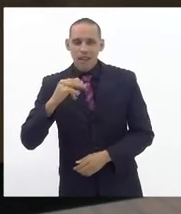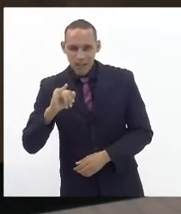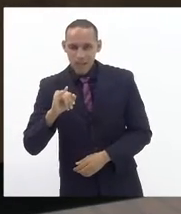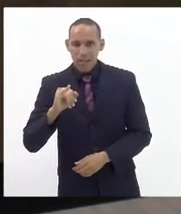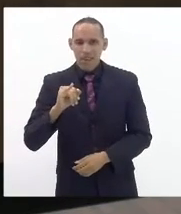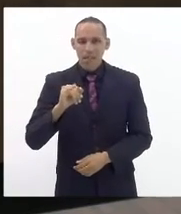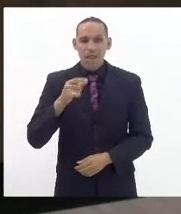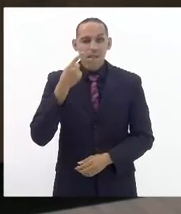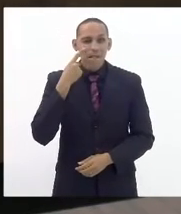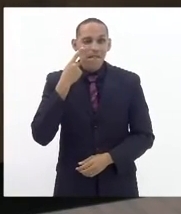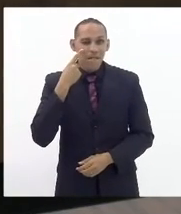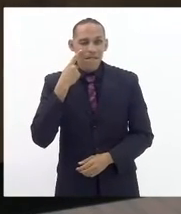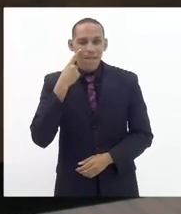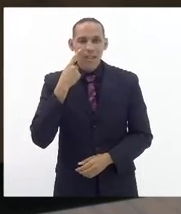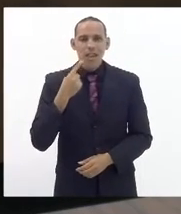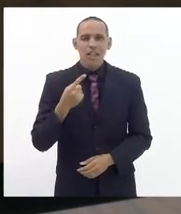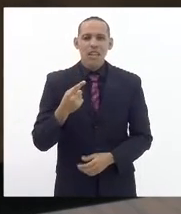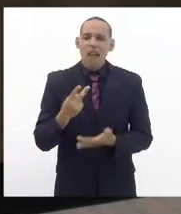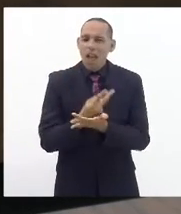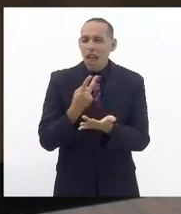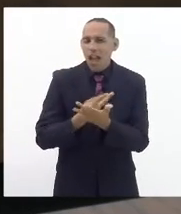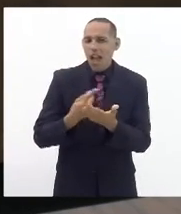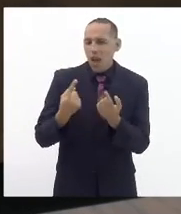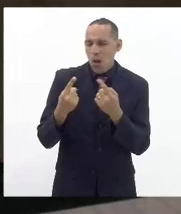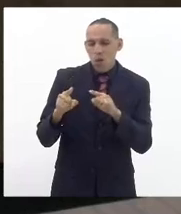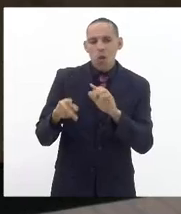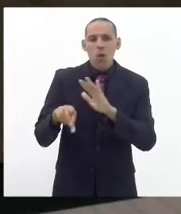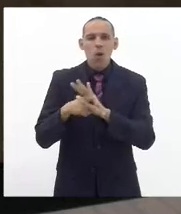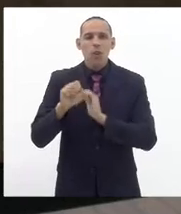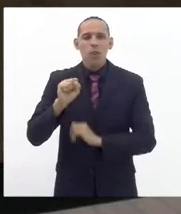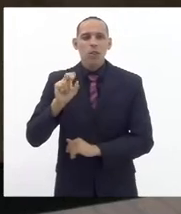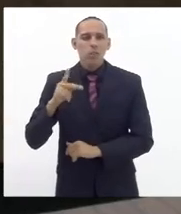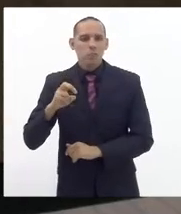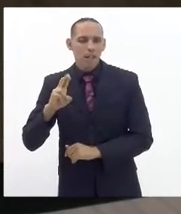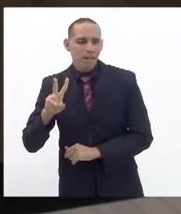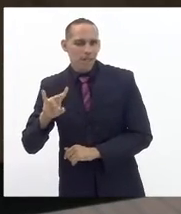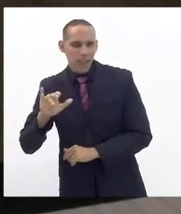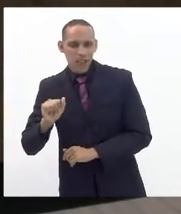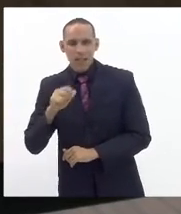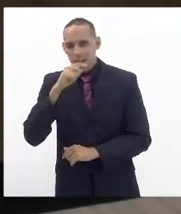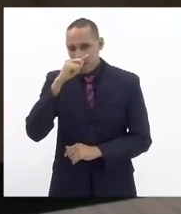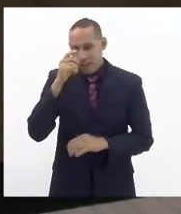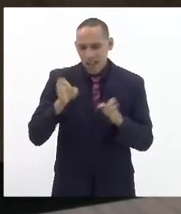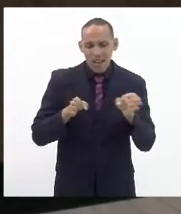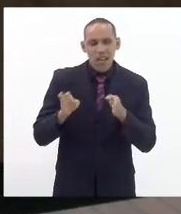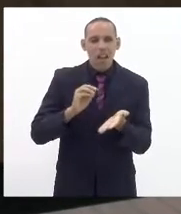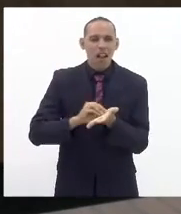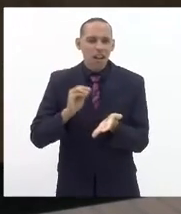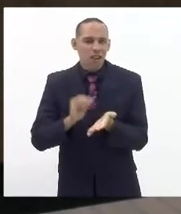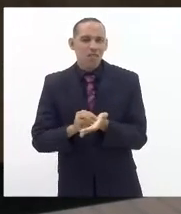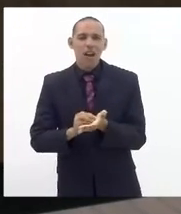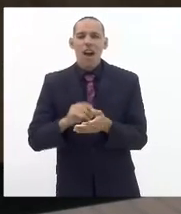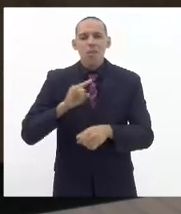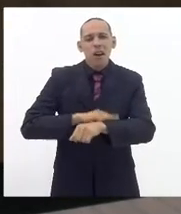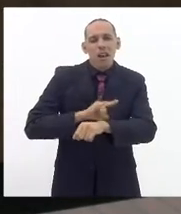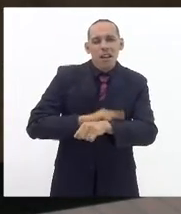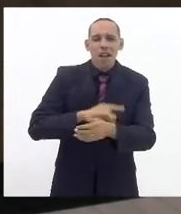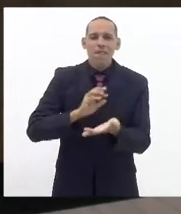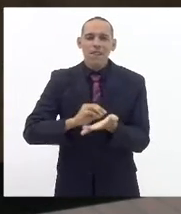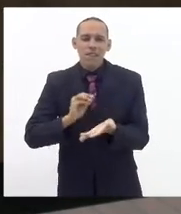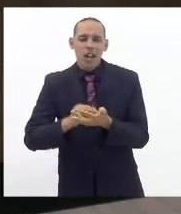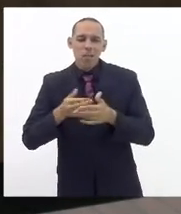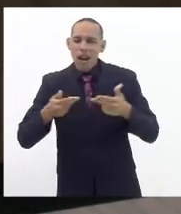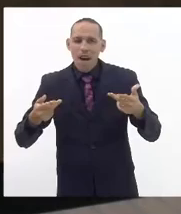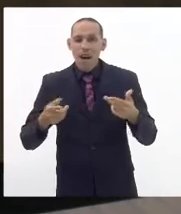denúncias contra a Supervia, que fala superlotação, falta de acessibilidade, que não tem banheiro. Nós marcamos uma